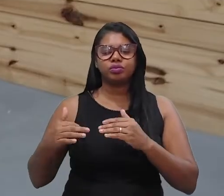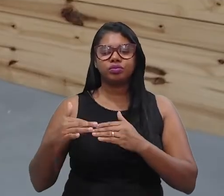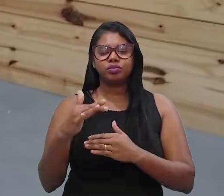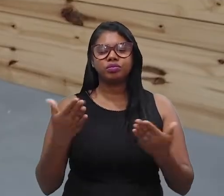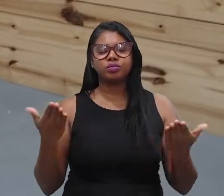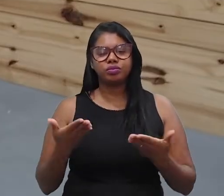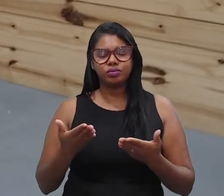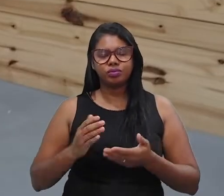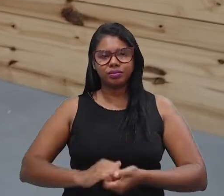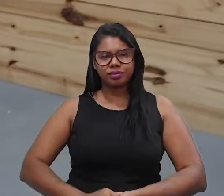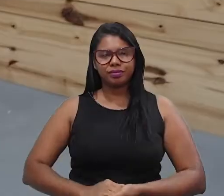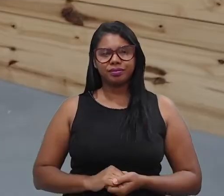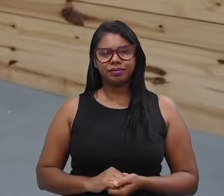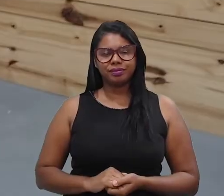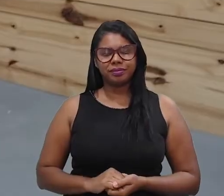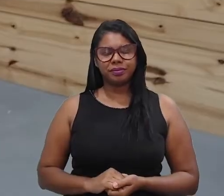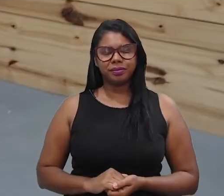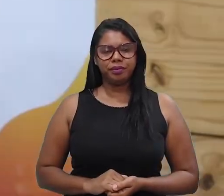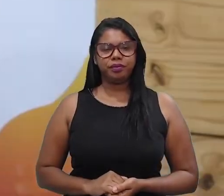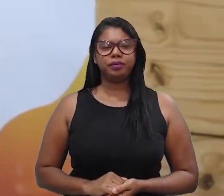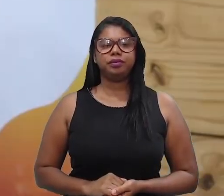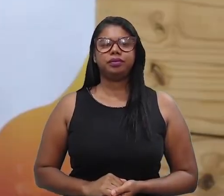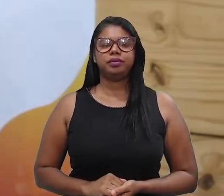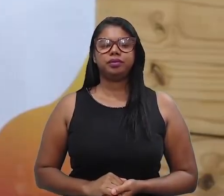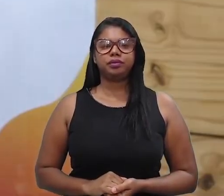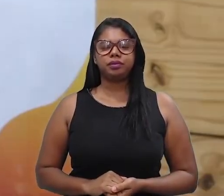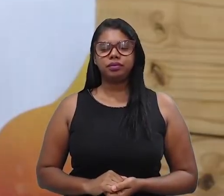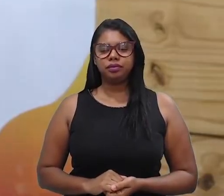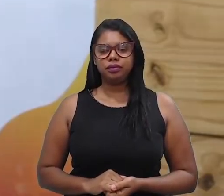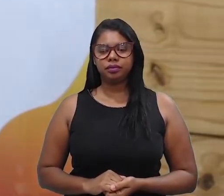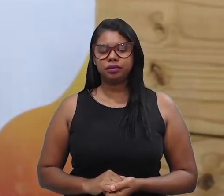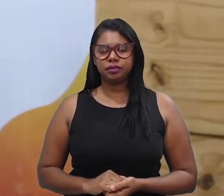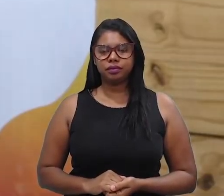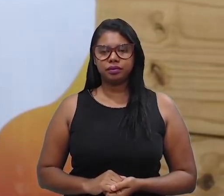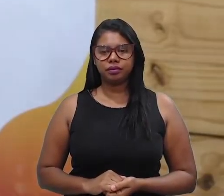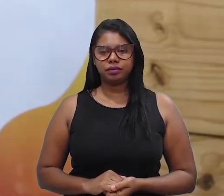Vamos dar continuidade? Então, vamos lá.